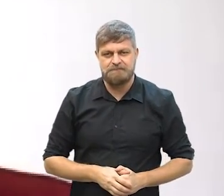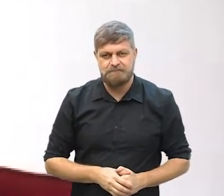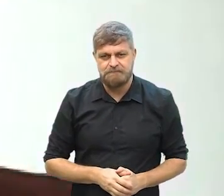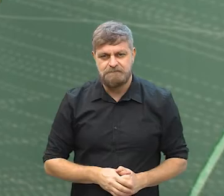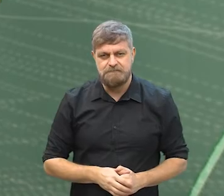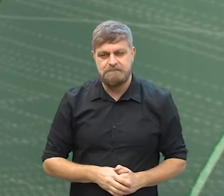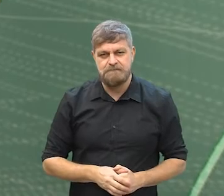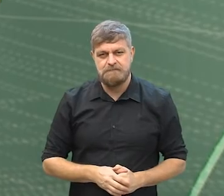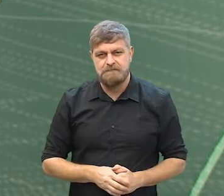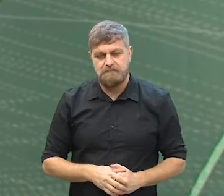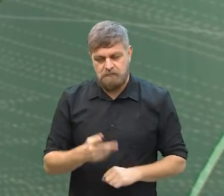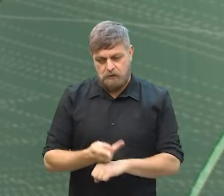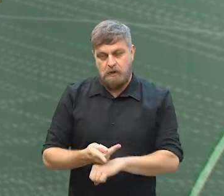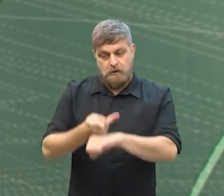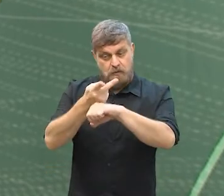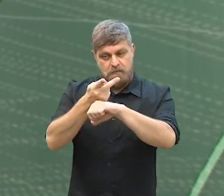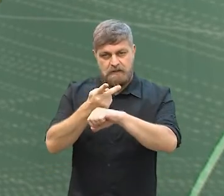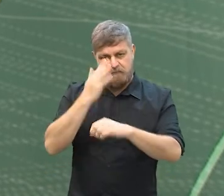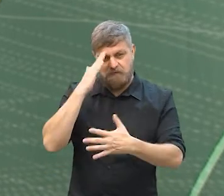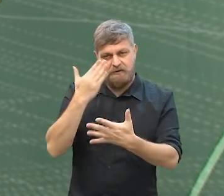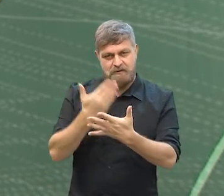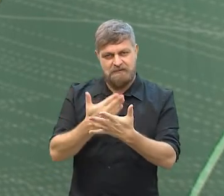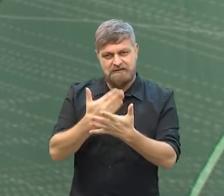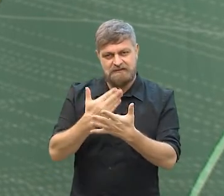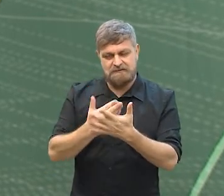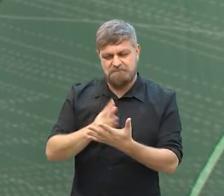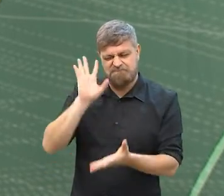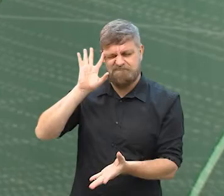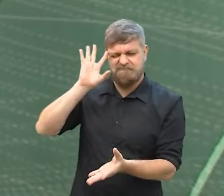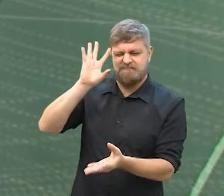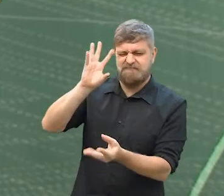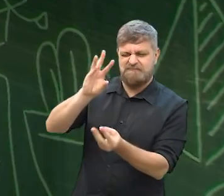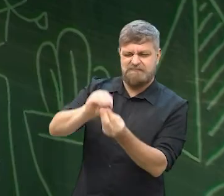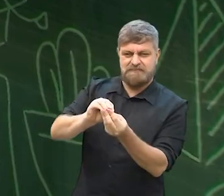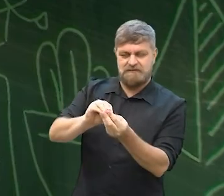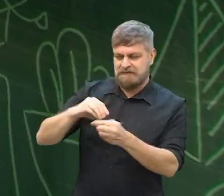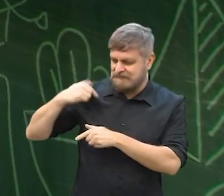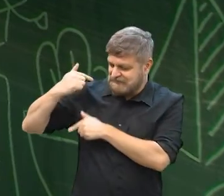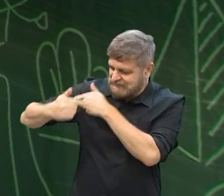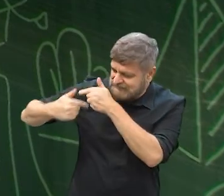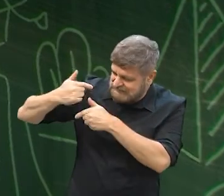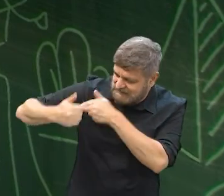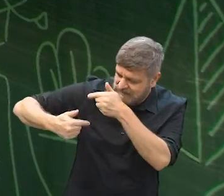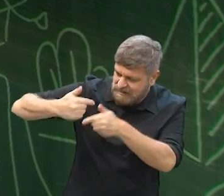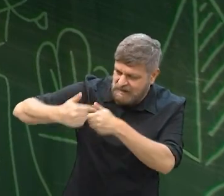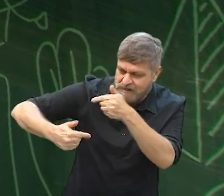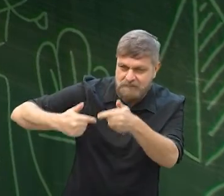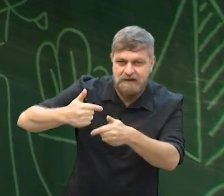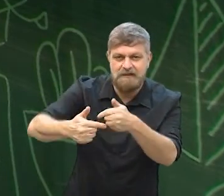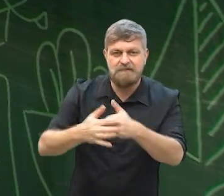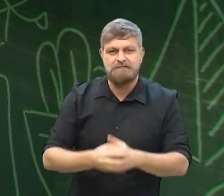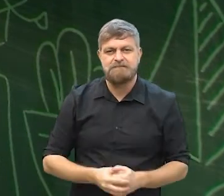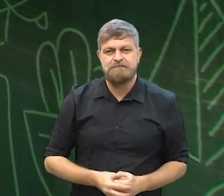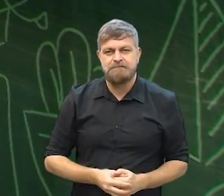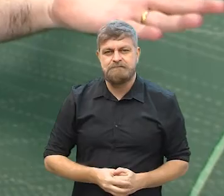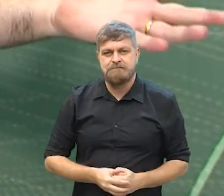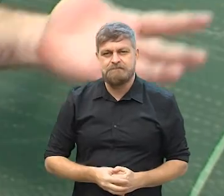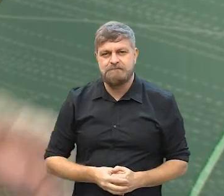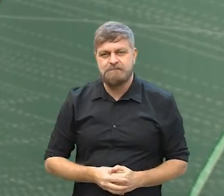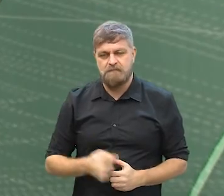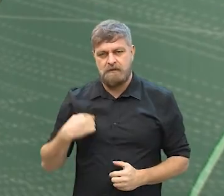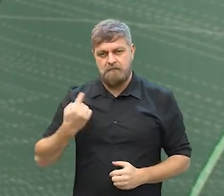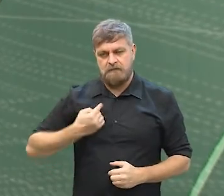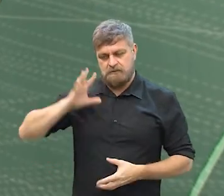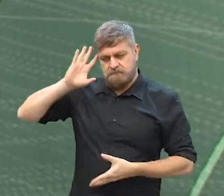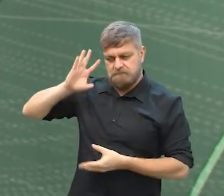ideia. O prêmio certamente veio consagrar todo o trabalho, né, que vocês fizeram. Então,